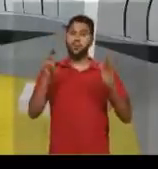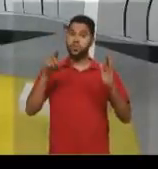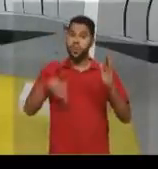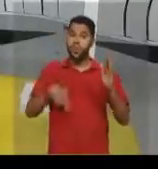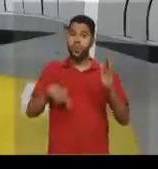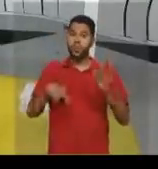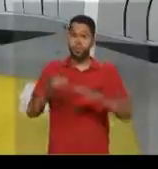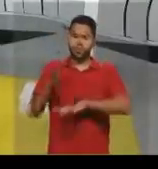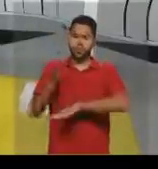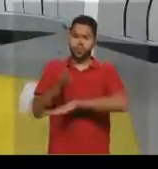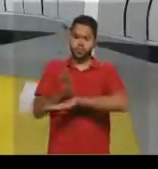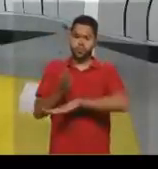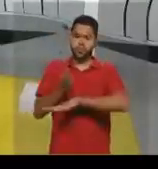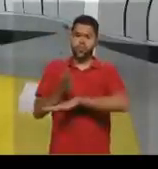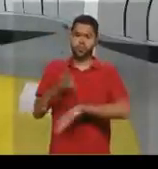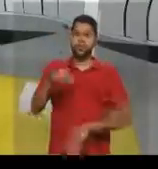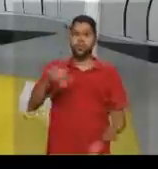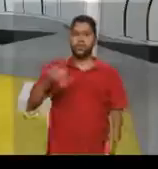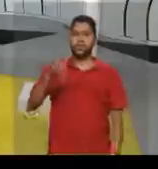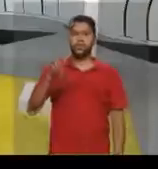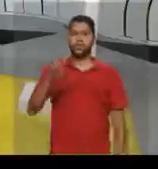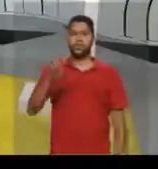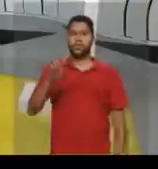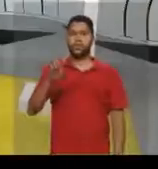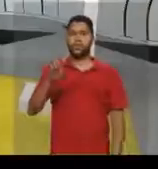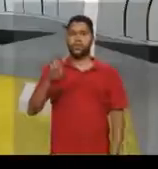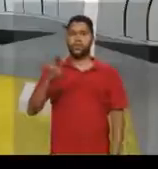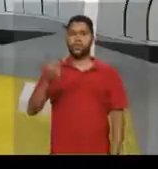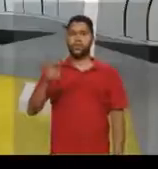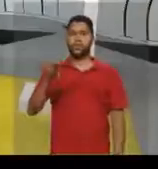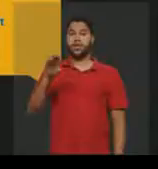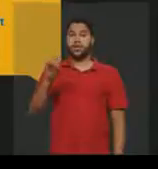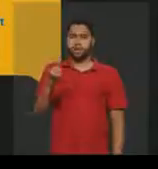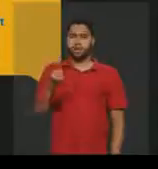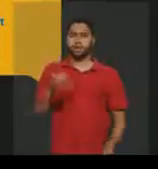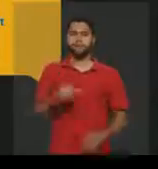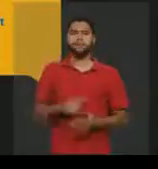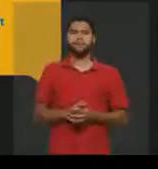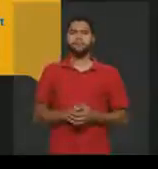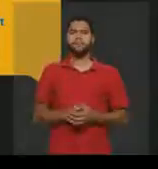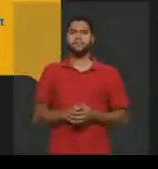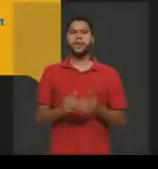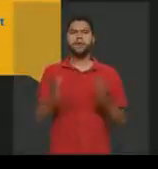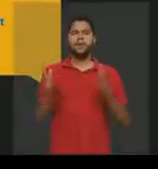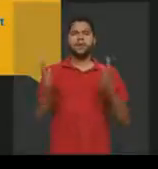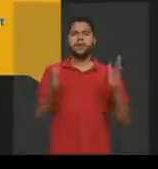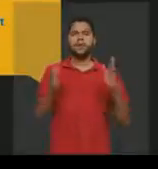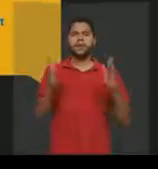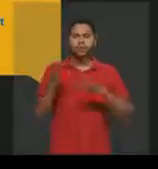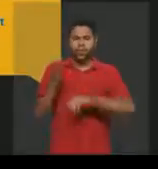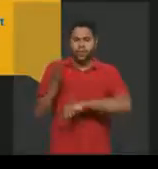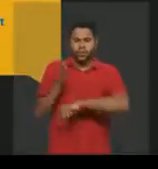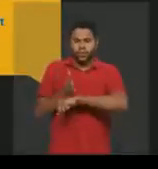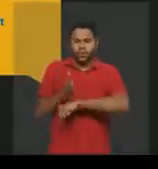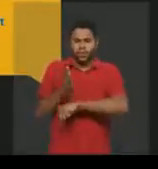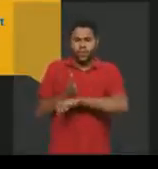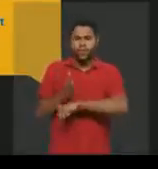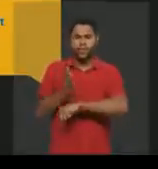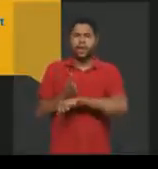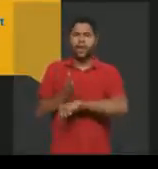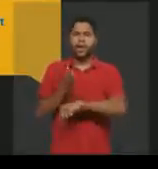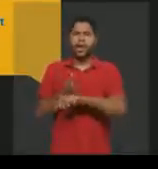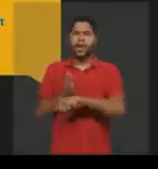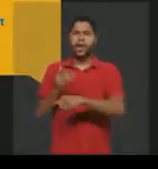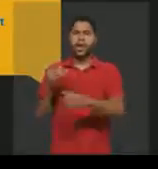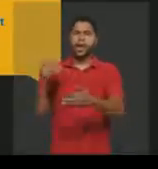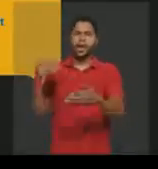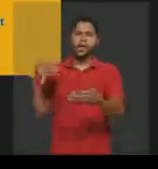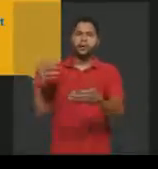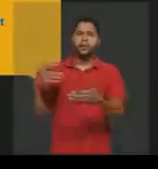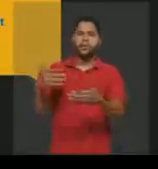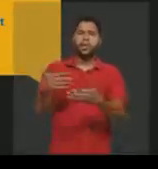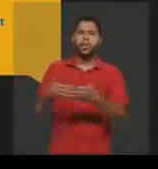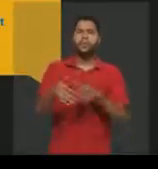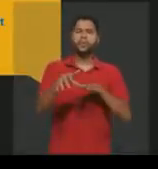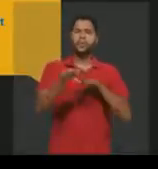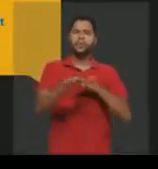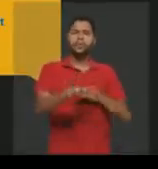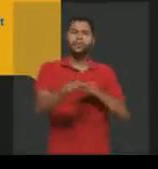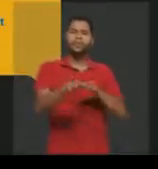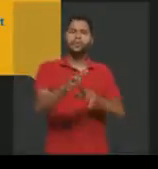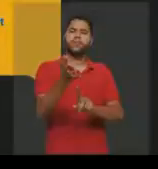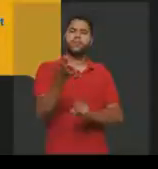moderno. Então, o modernismo ele vai se estender até um movimento artístico chamado